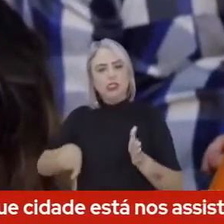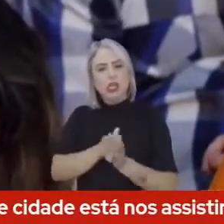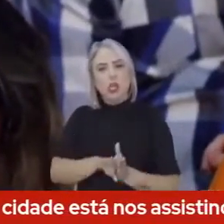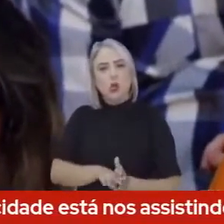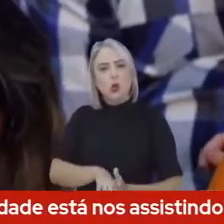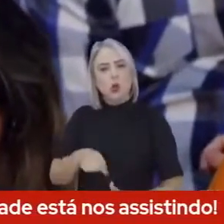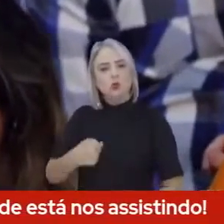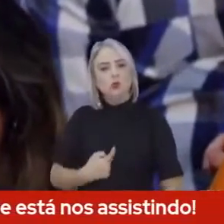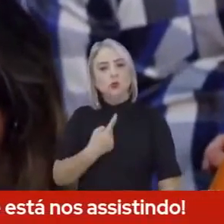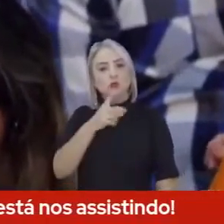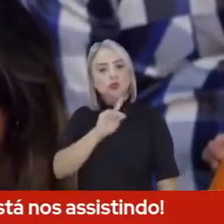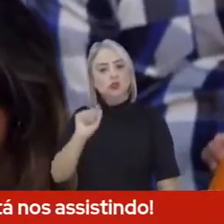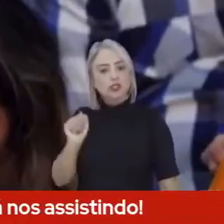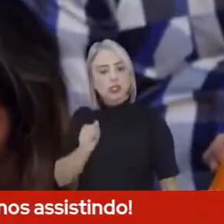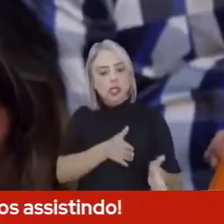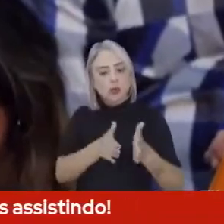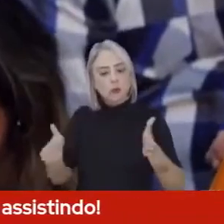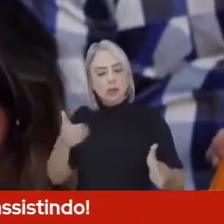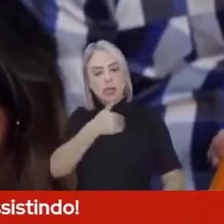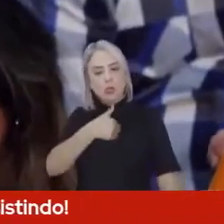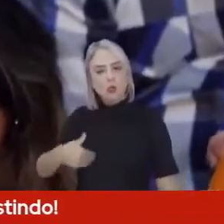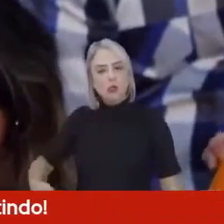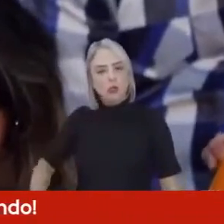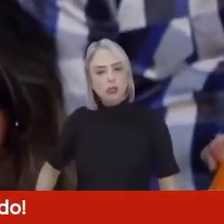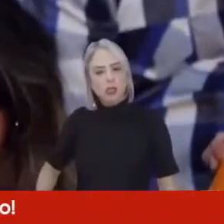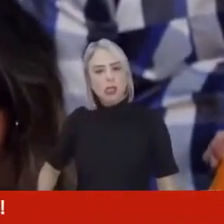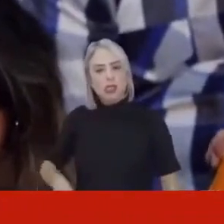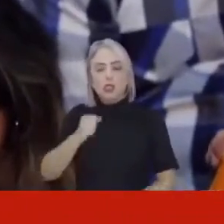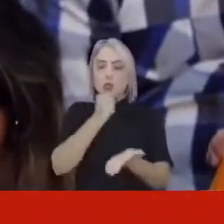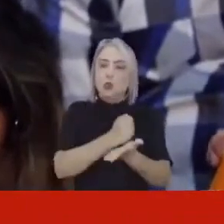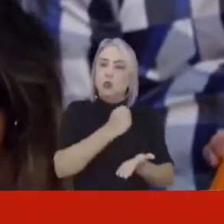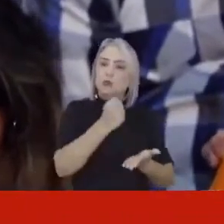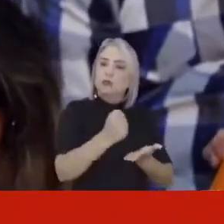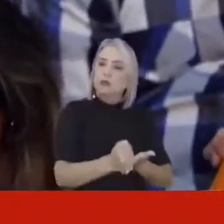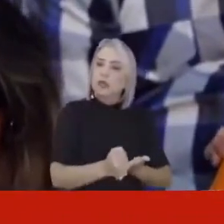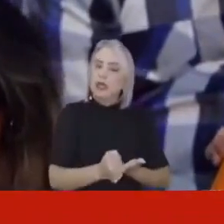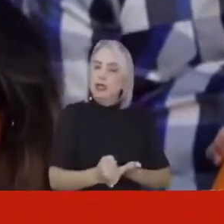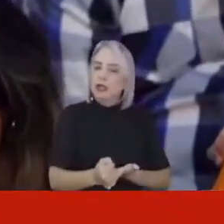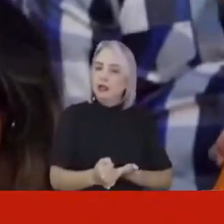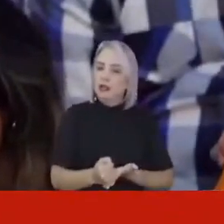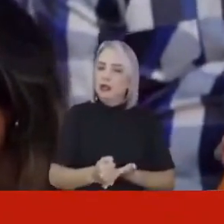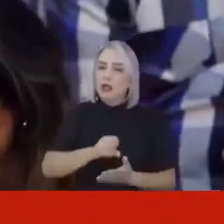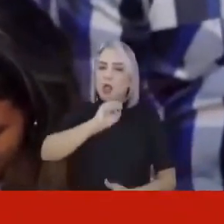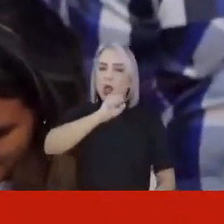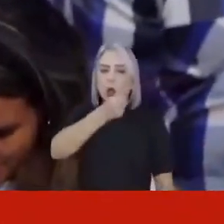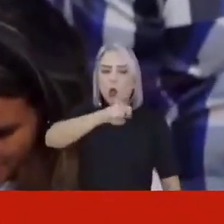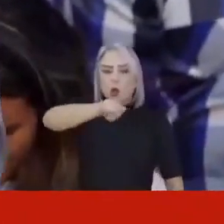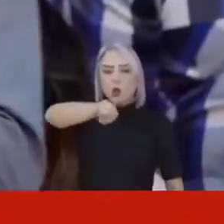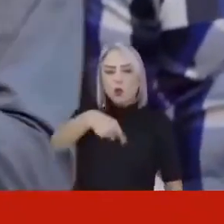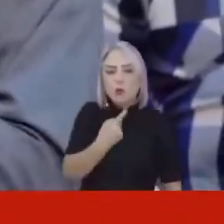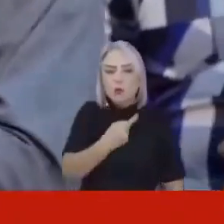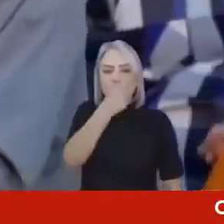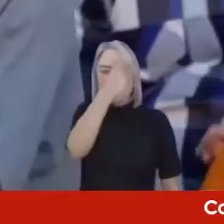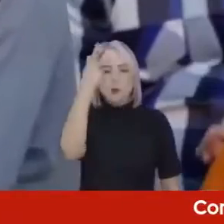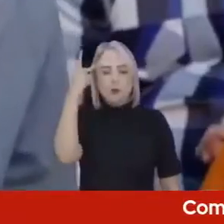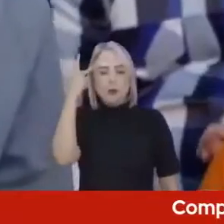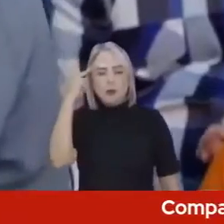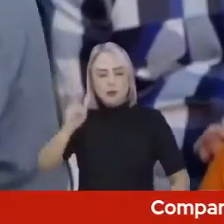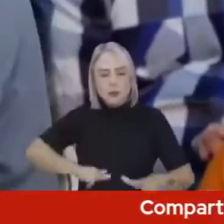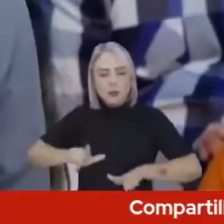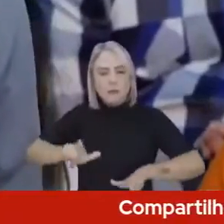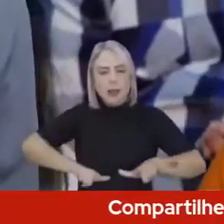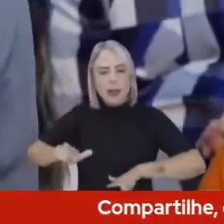no tempo do Lula, de contratar 8 mil pessoas conseguiram um emprego